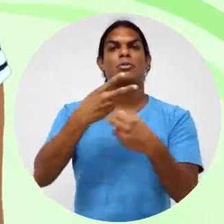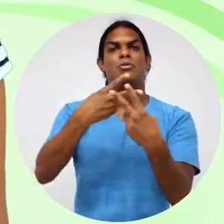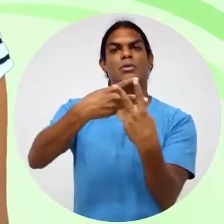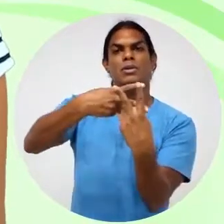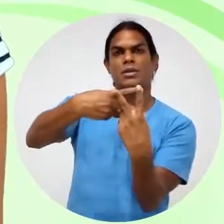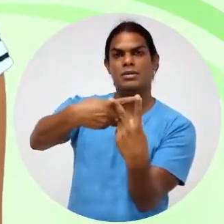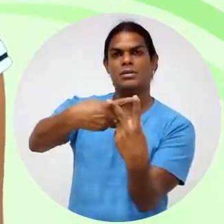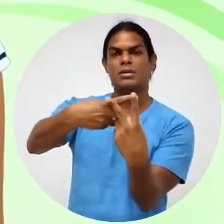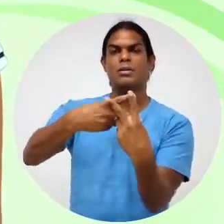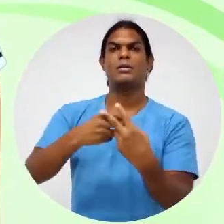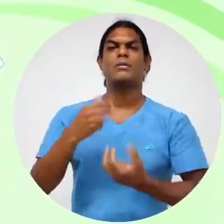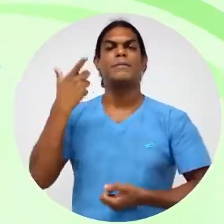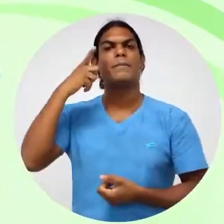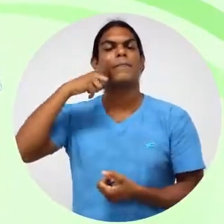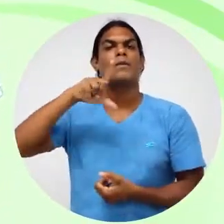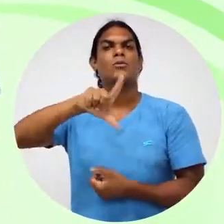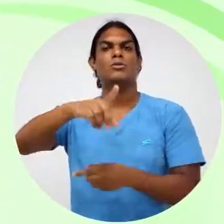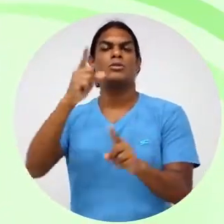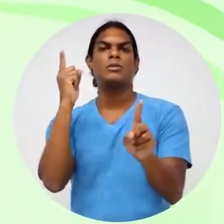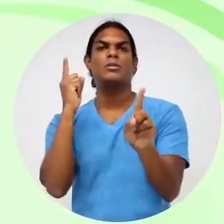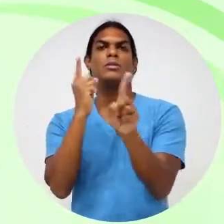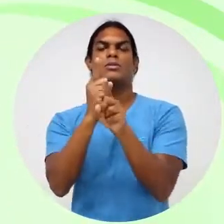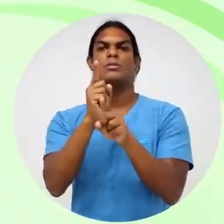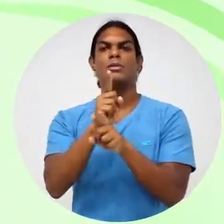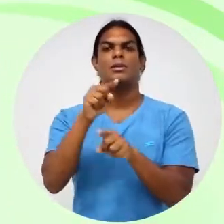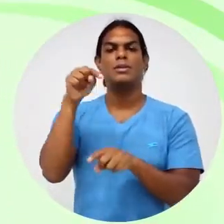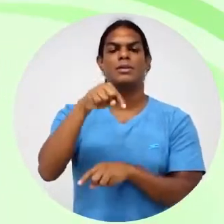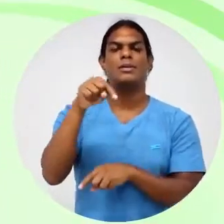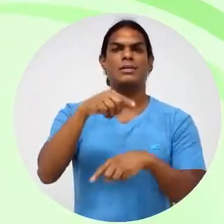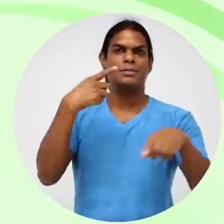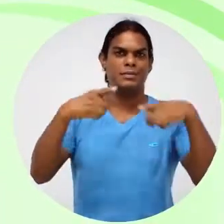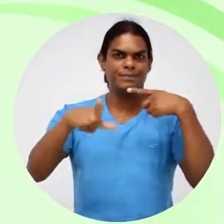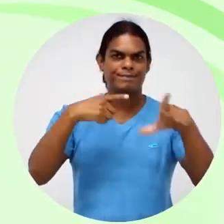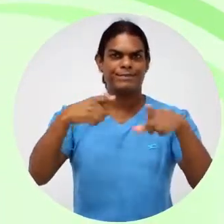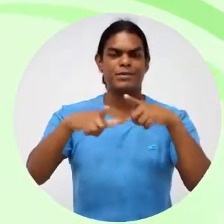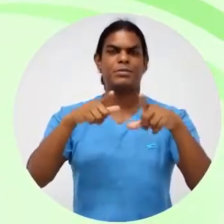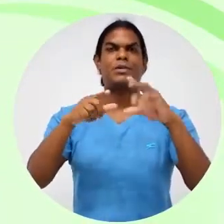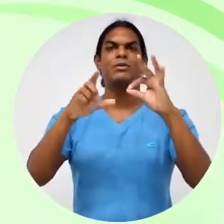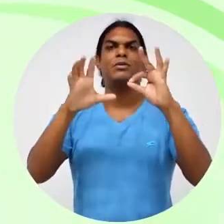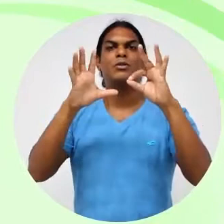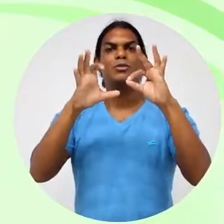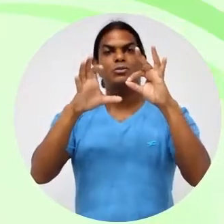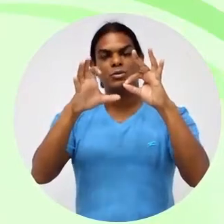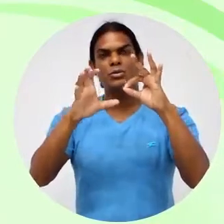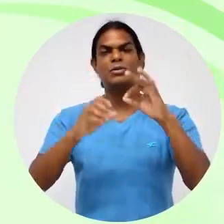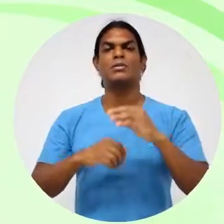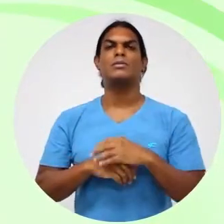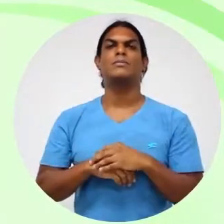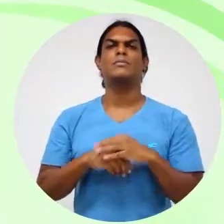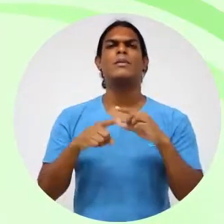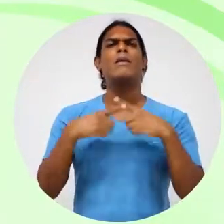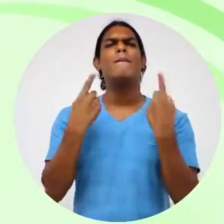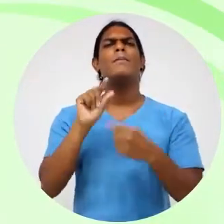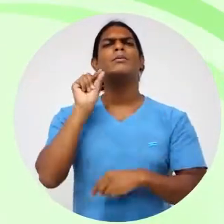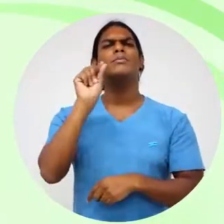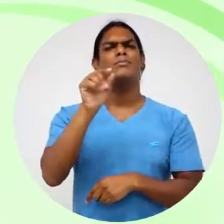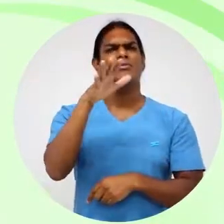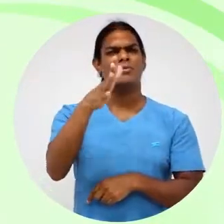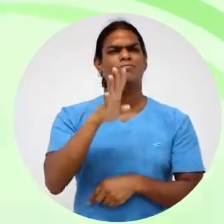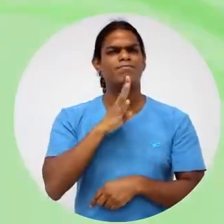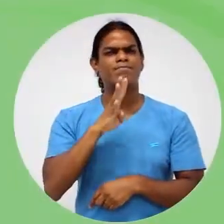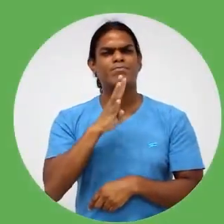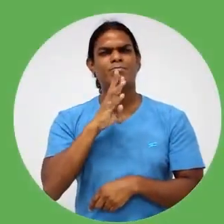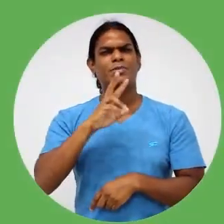era possível localizar essas informações ou essas fotos no Instagram. Mas a propósito, você sabe o que é